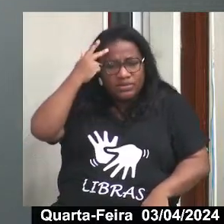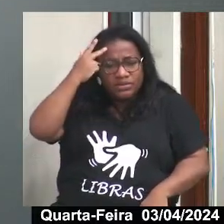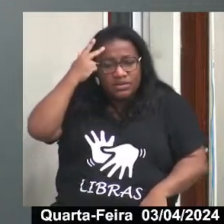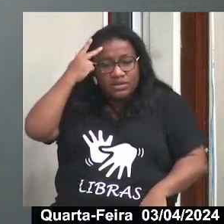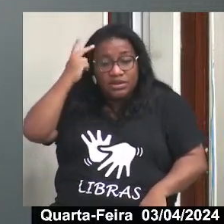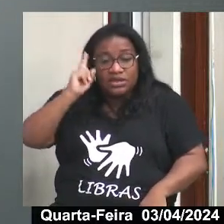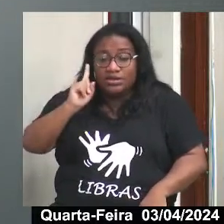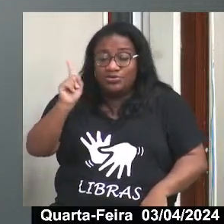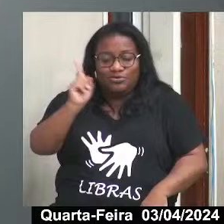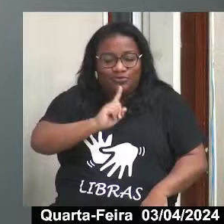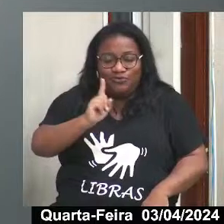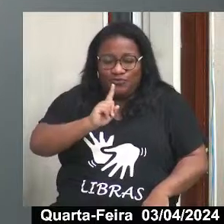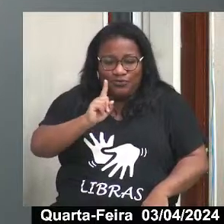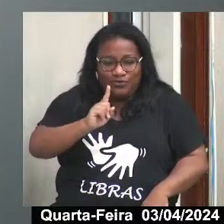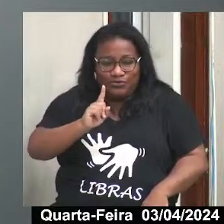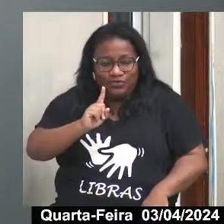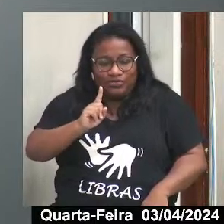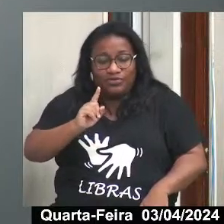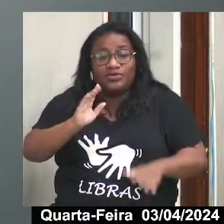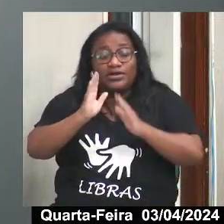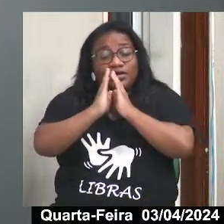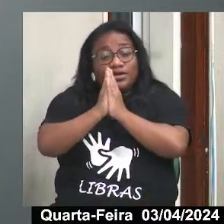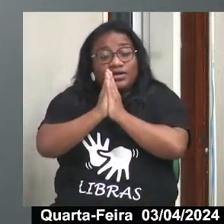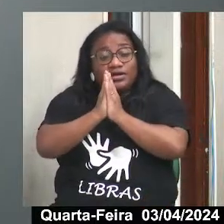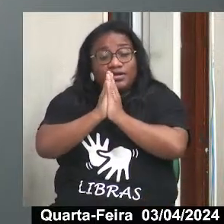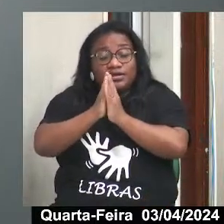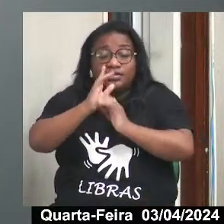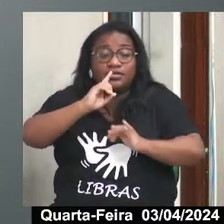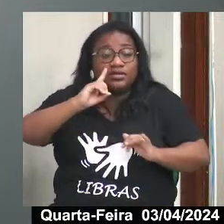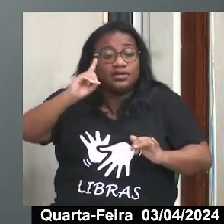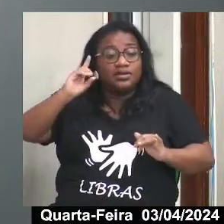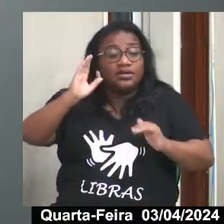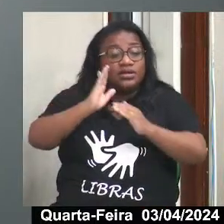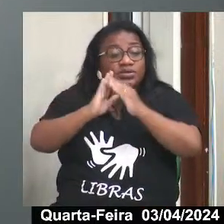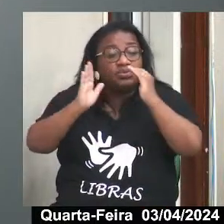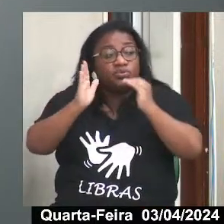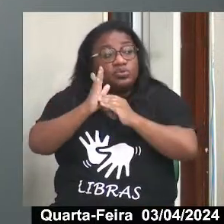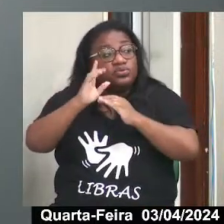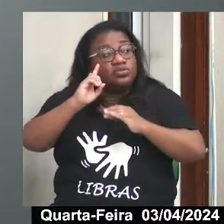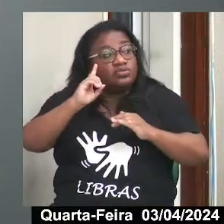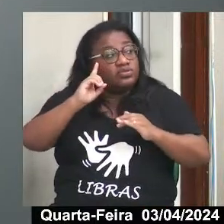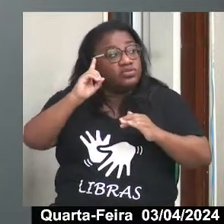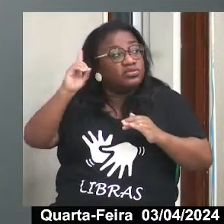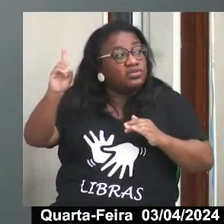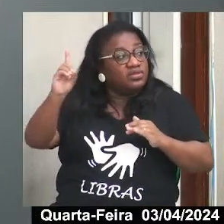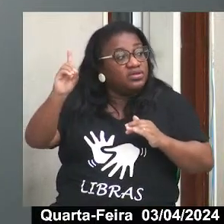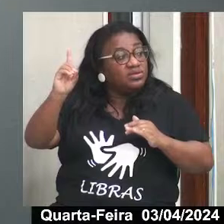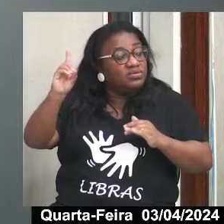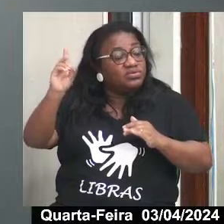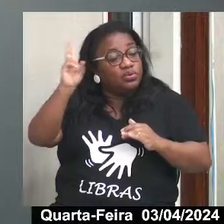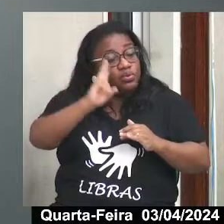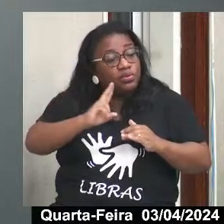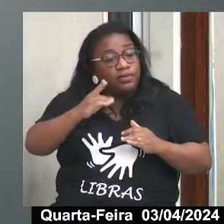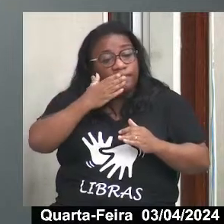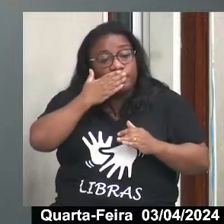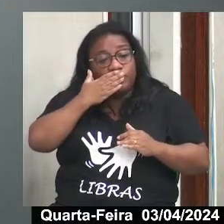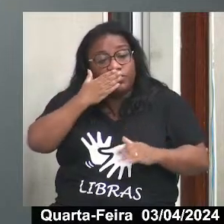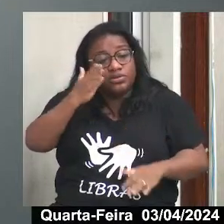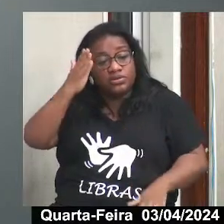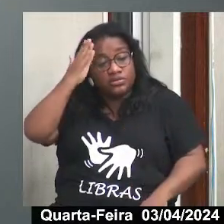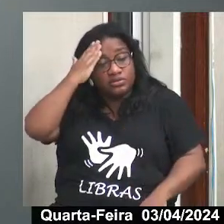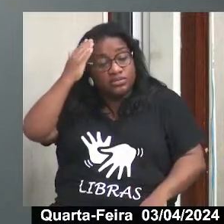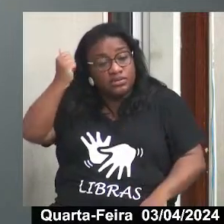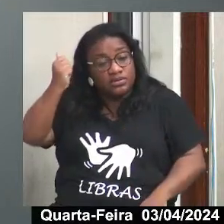enganado. Eu não vou cair na sua ondinha, não. Graças a Deus, todos os dias eu agradeço e peço direção a Deus e sabedoria